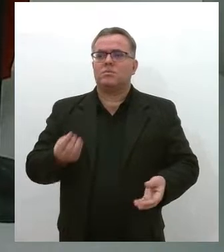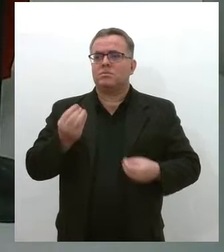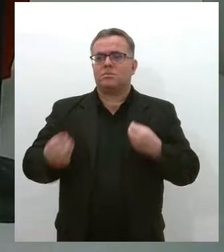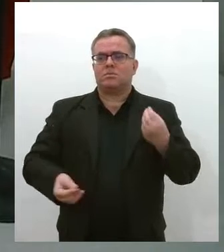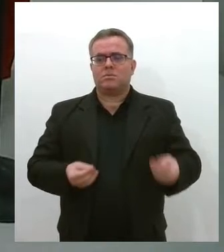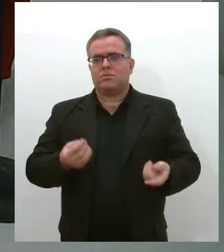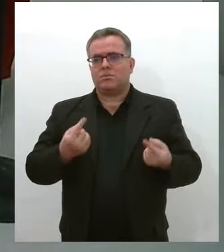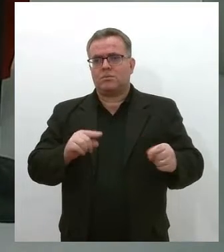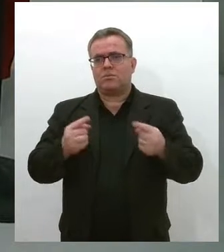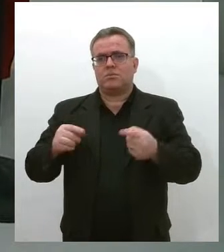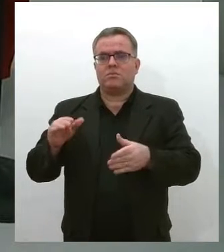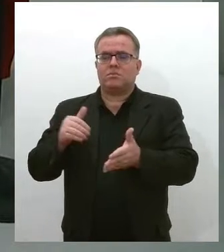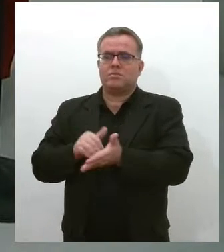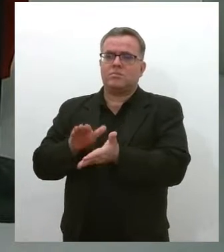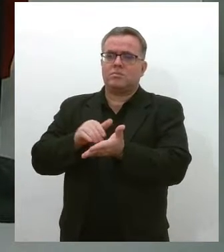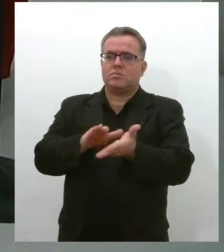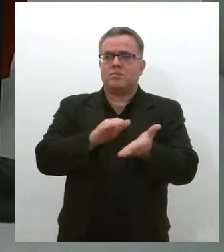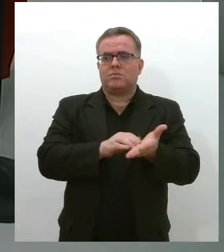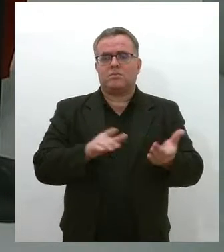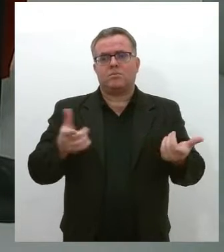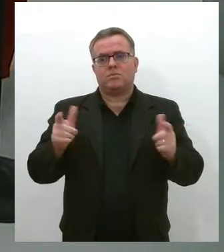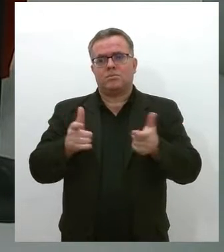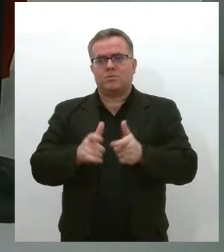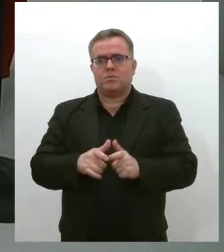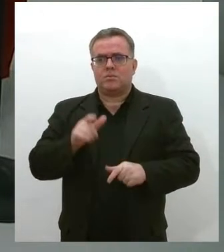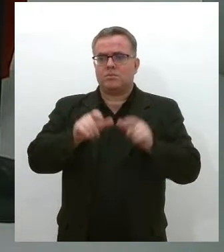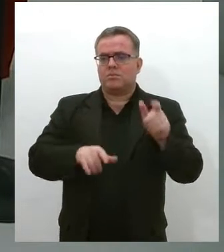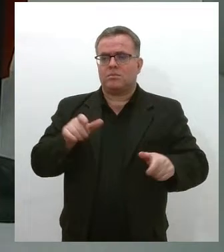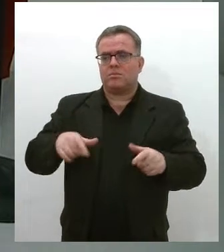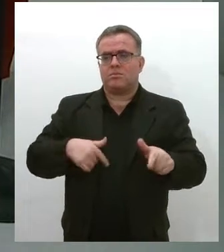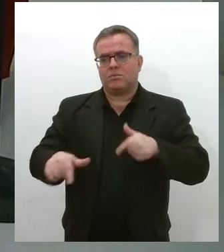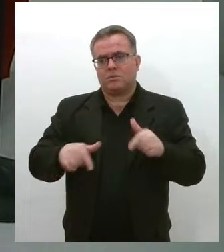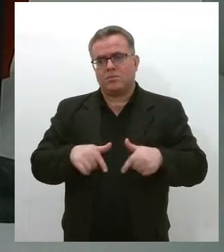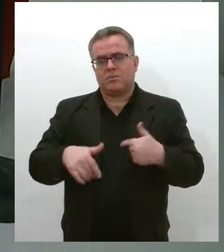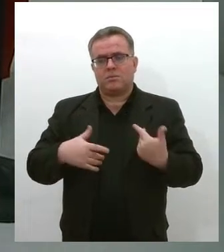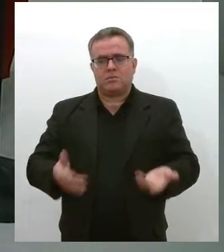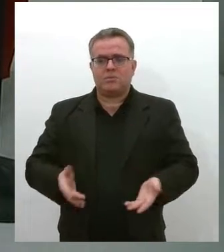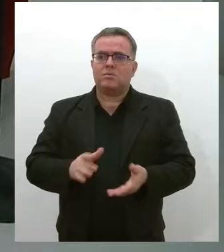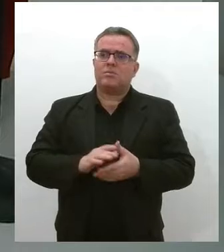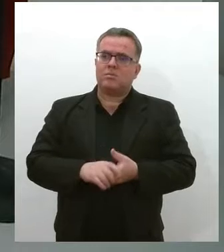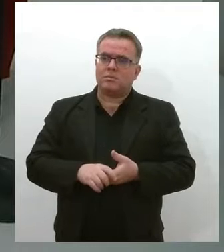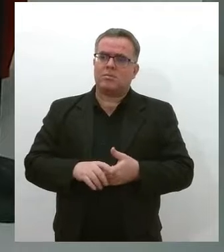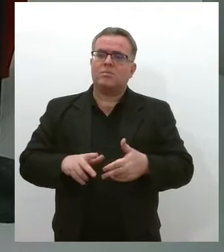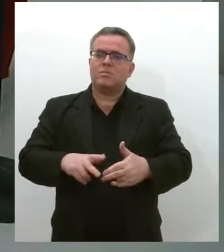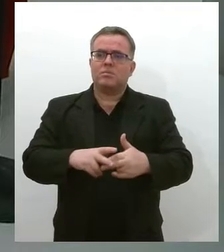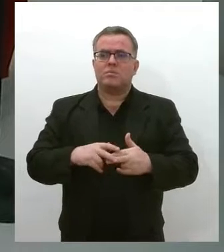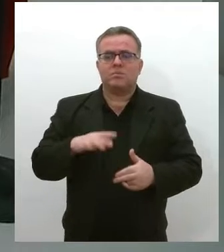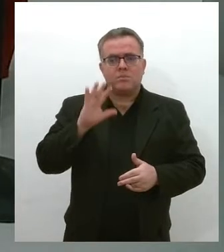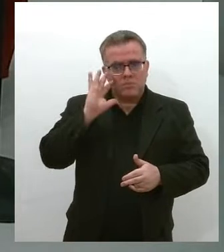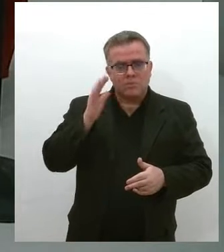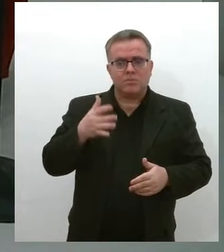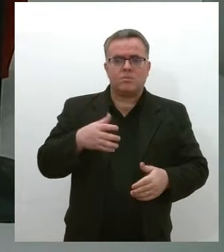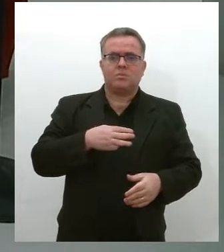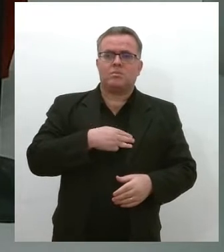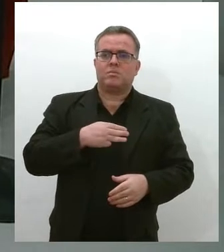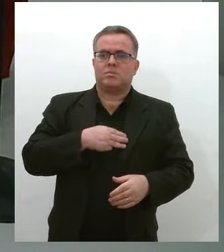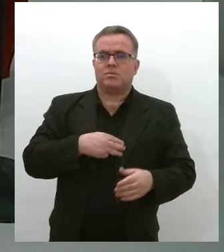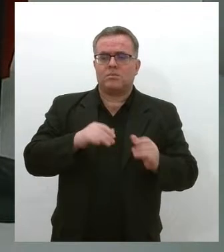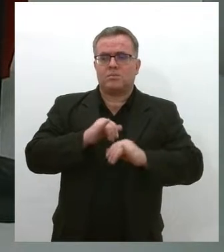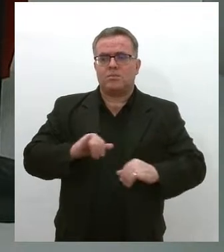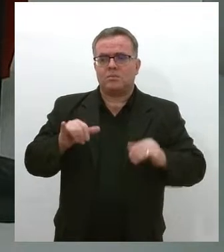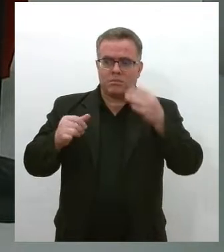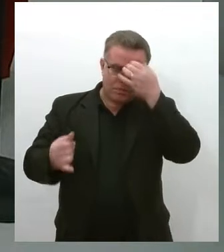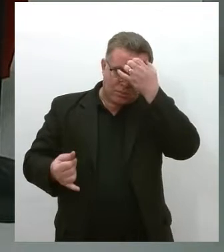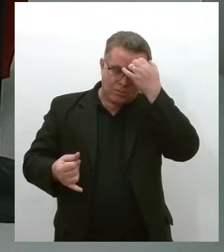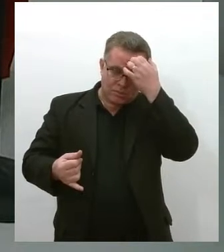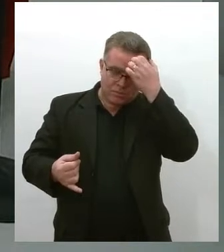demissões e redução da qualidade dos serviços. Em sua decisão, o ministro destacou a importância de valorização dos